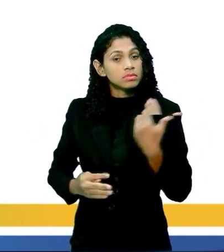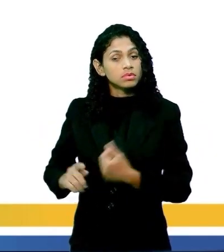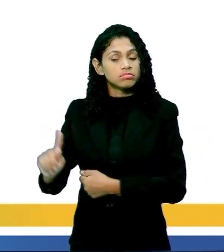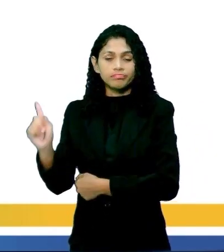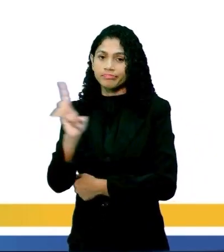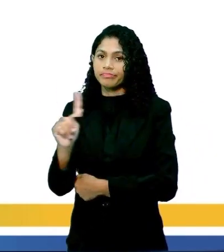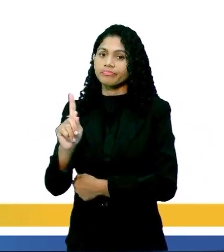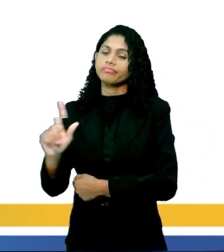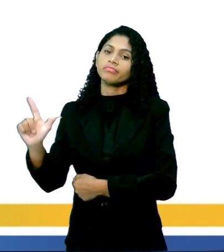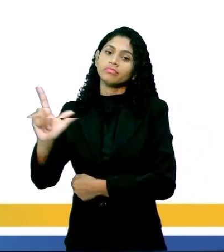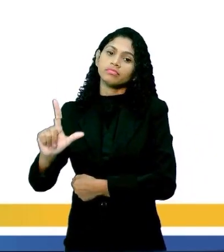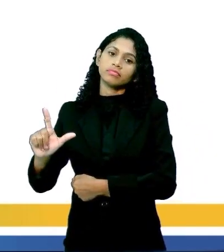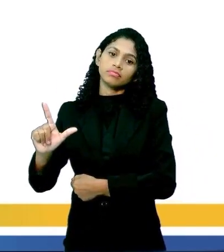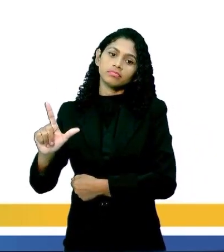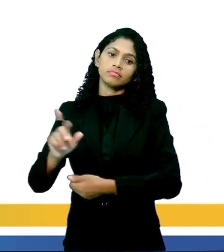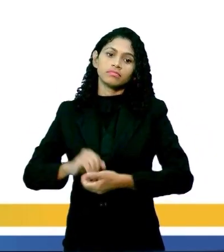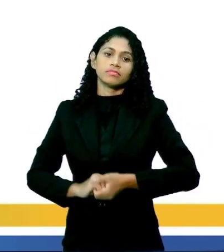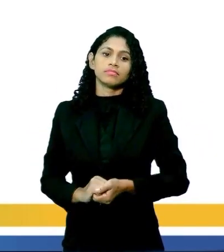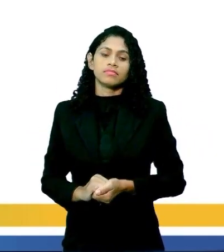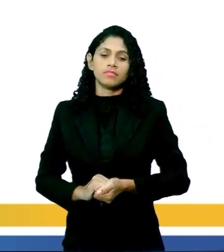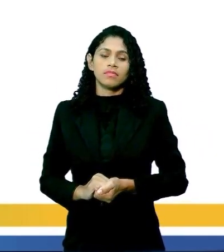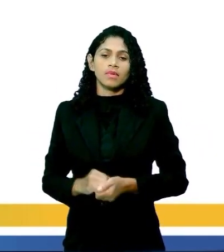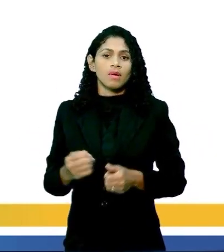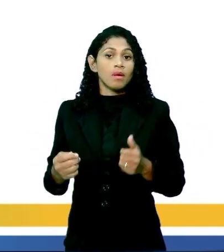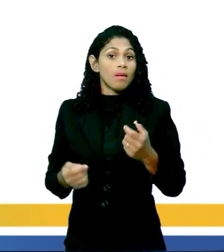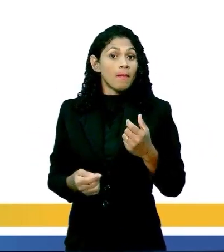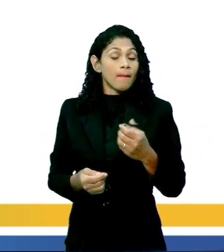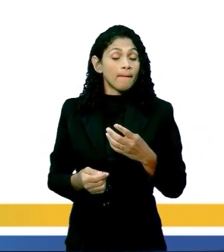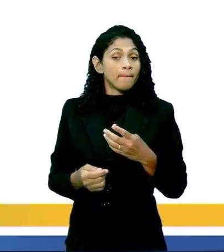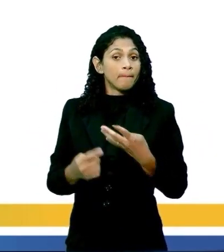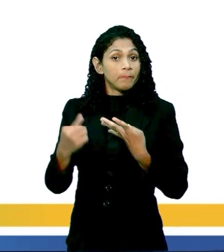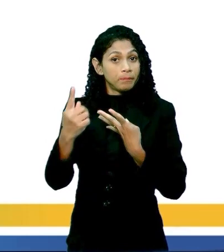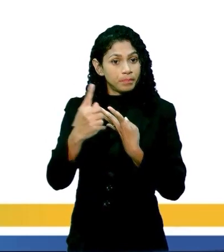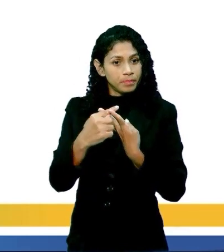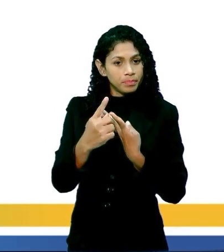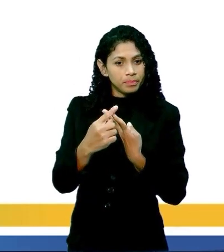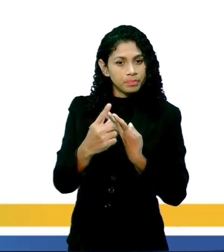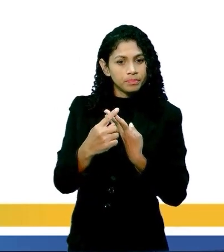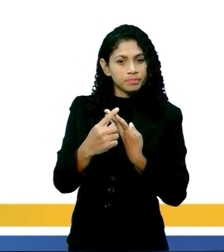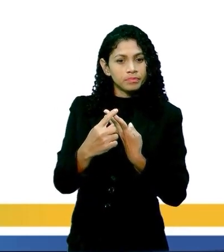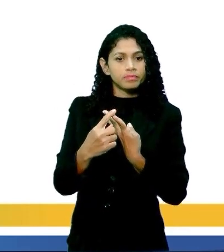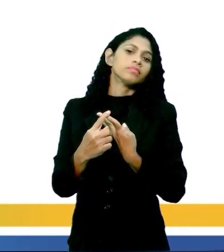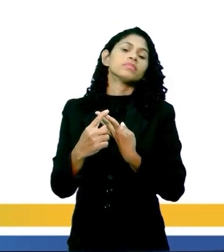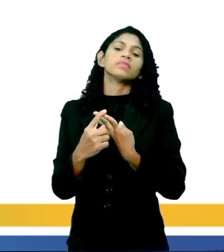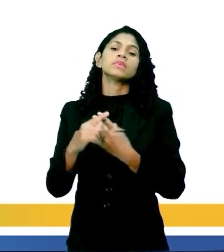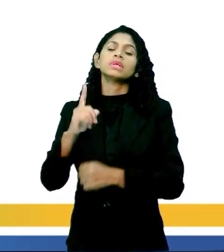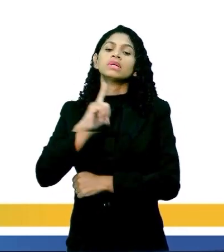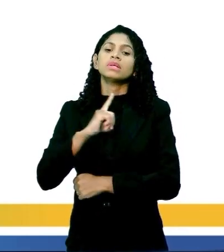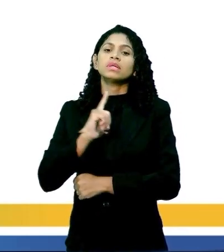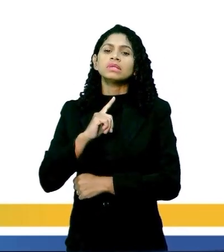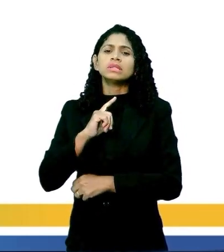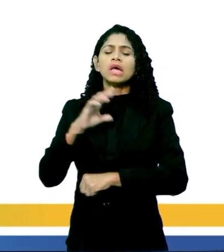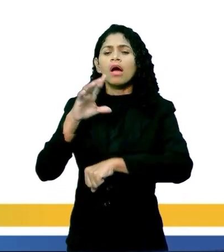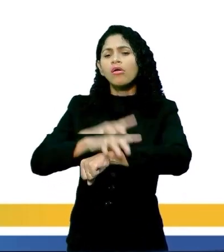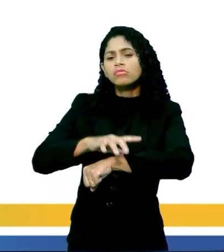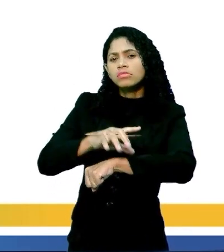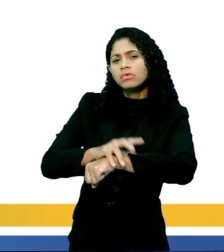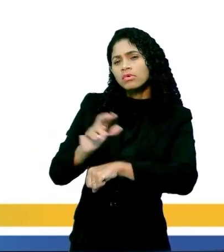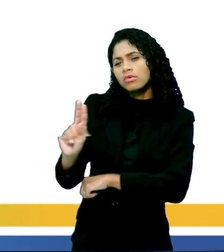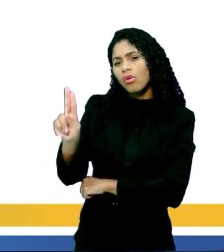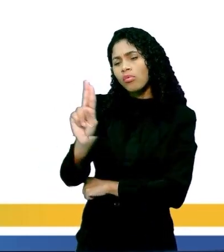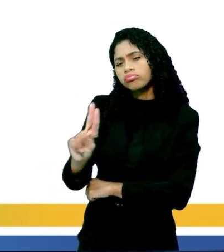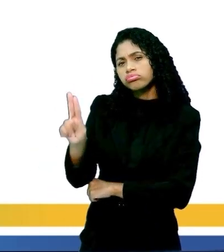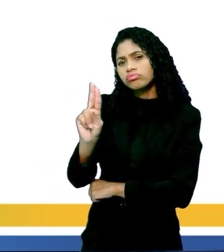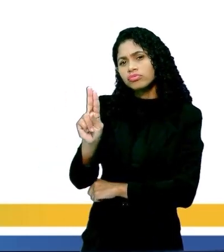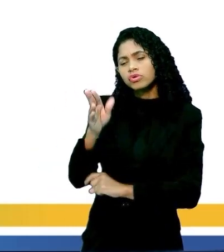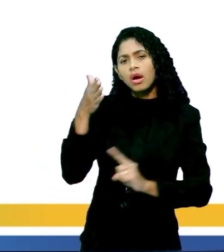primeira característica. Possui uma função utilitária e referencial. Essa função utilitária